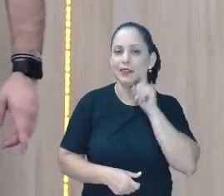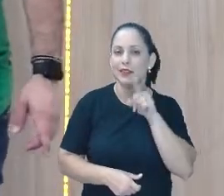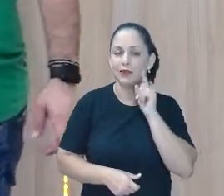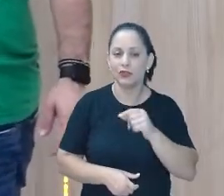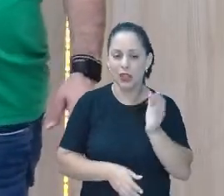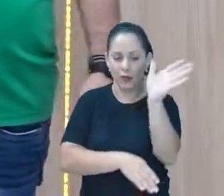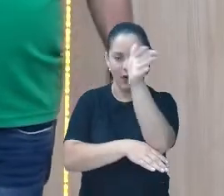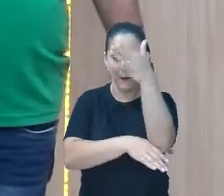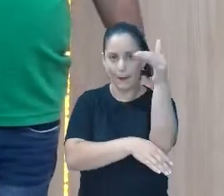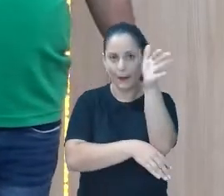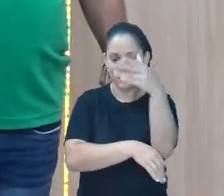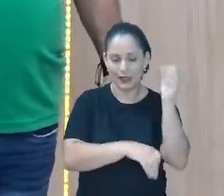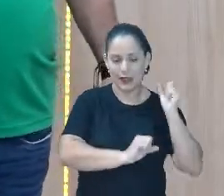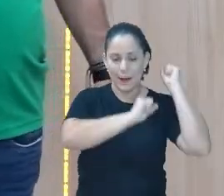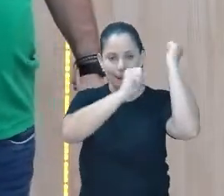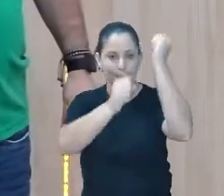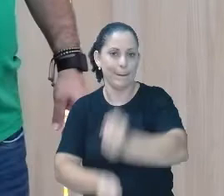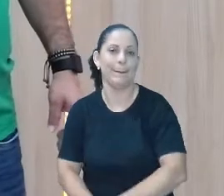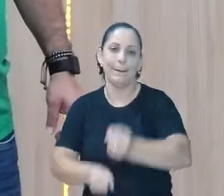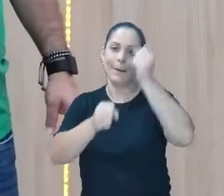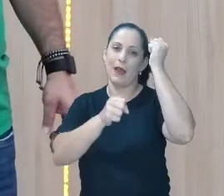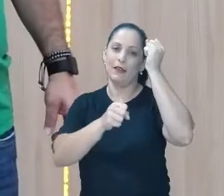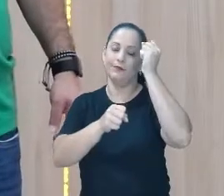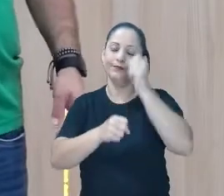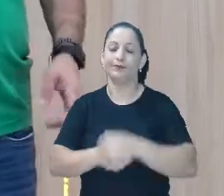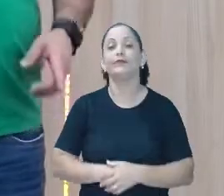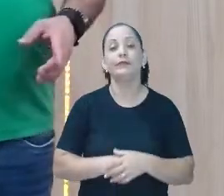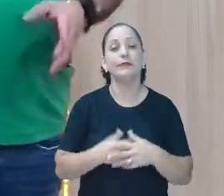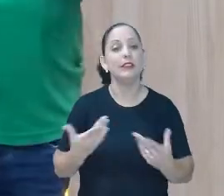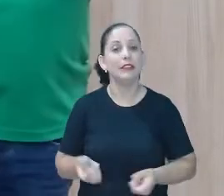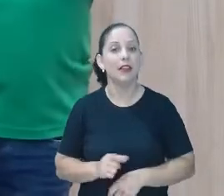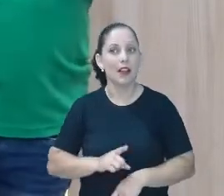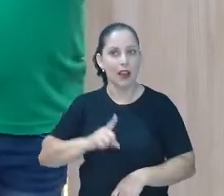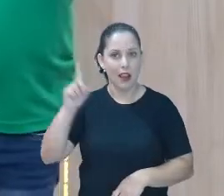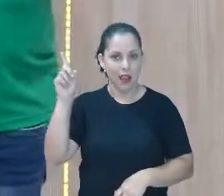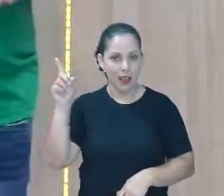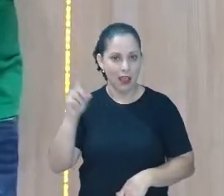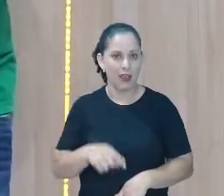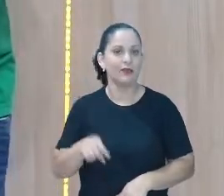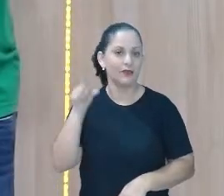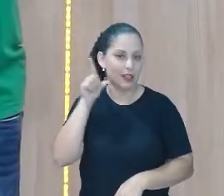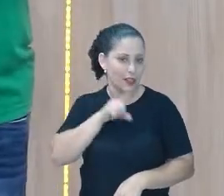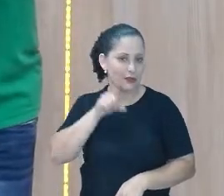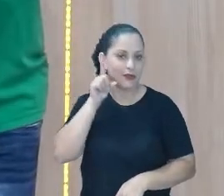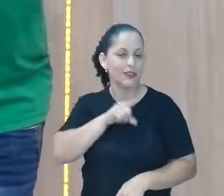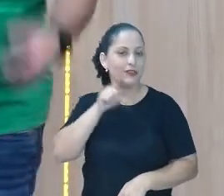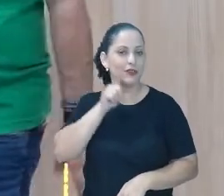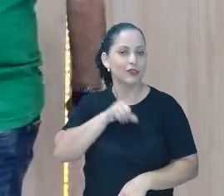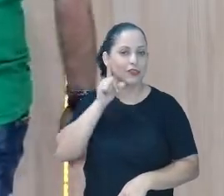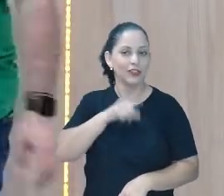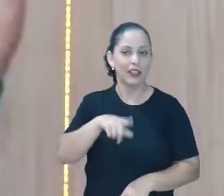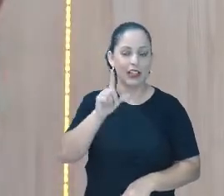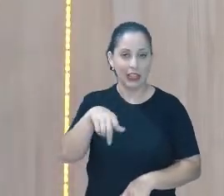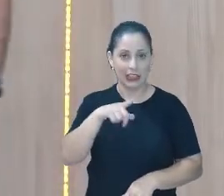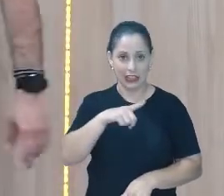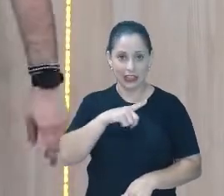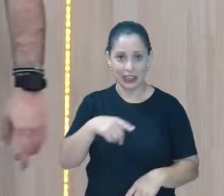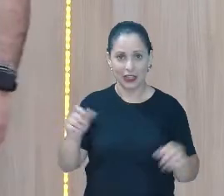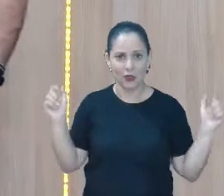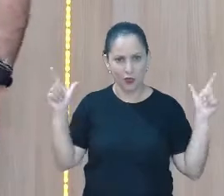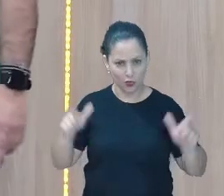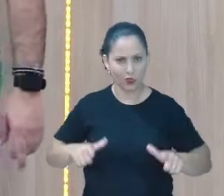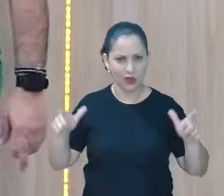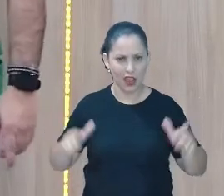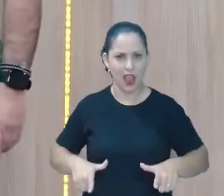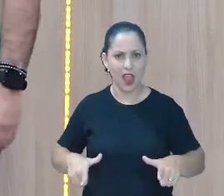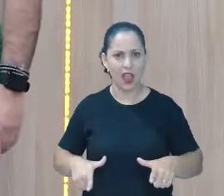essa batalha. E se eu não estiver enganado, lá nos Estados Unidos existe um monumento que representa exatamente essa